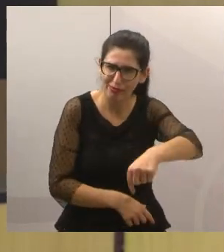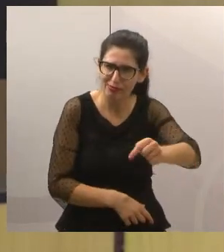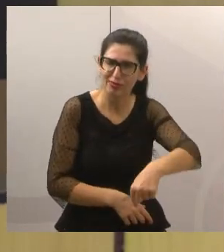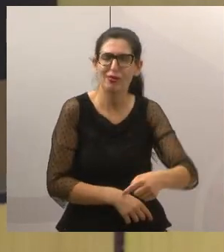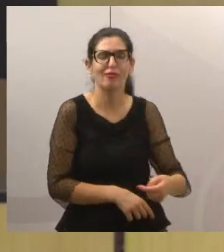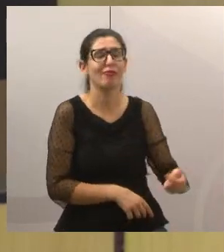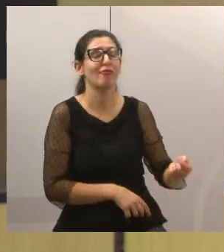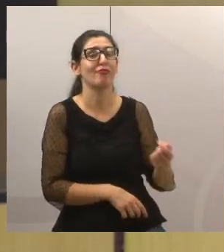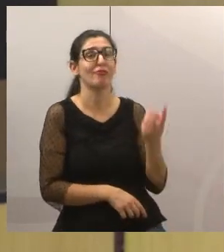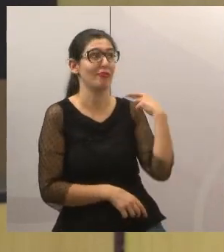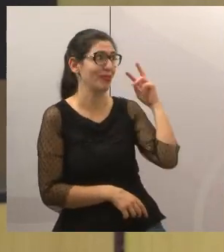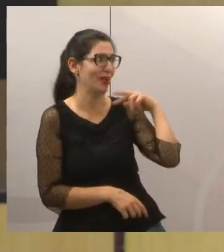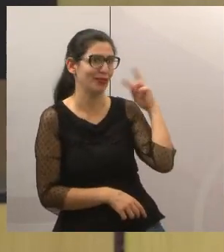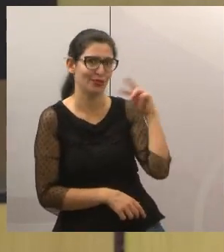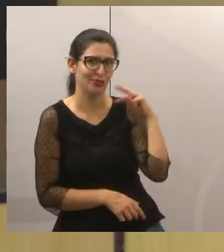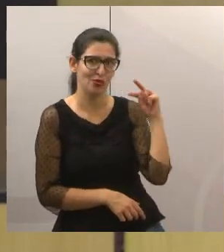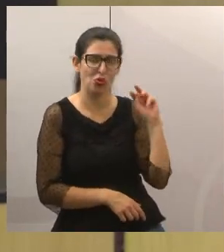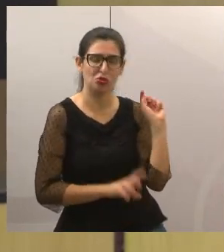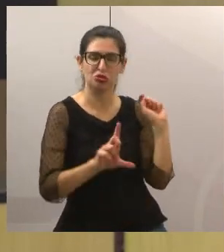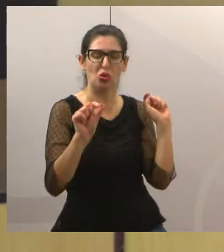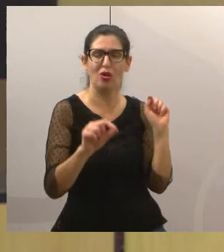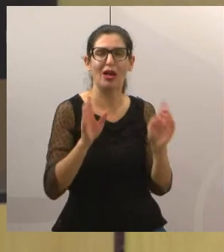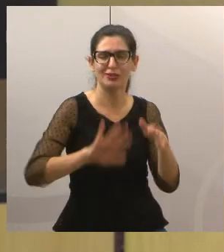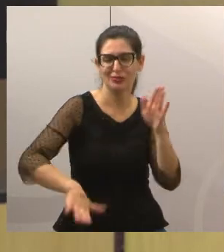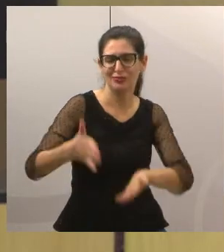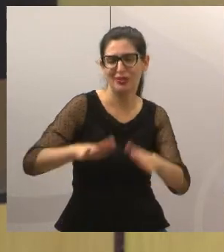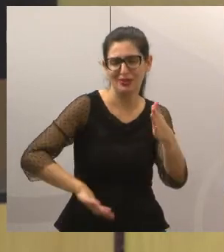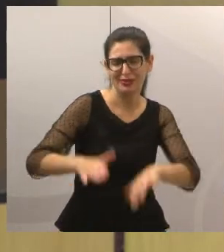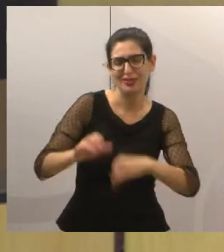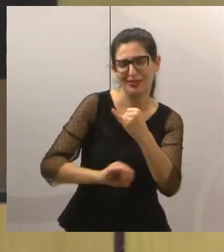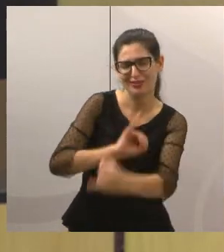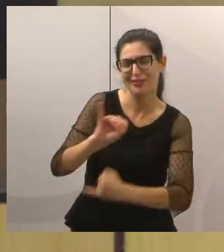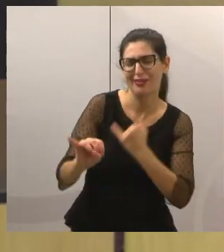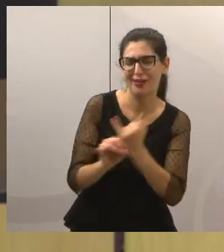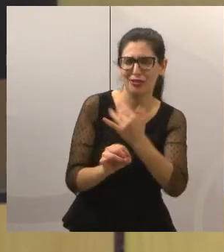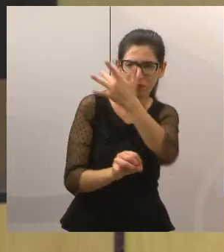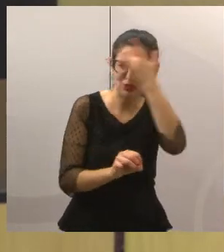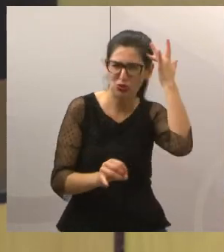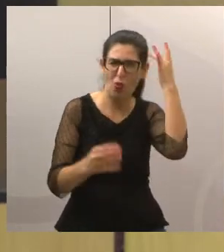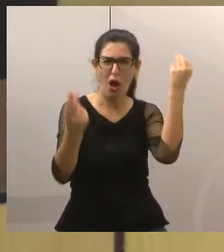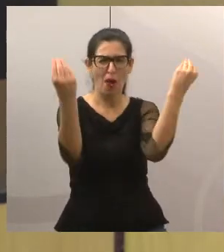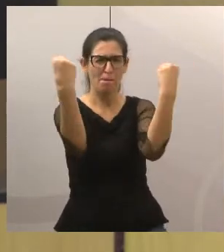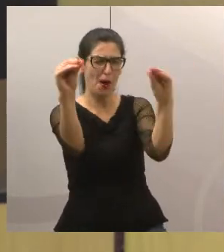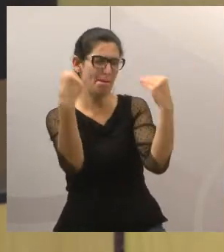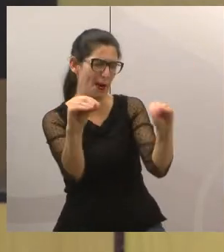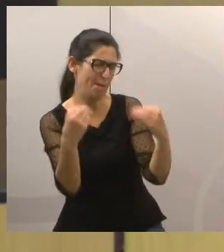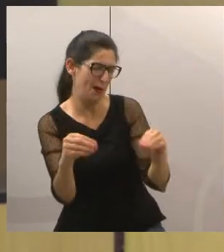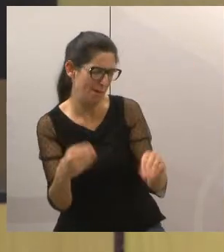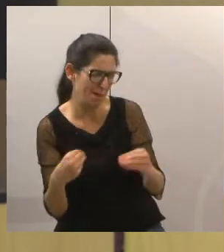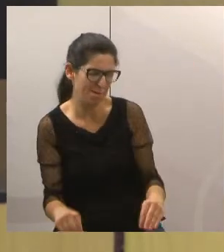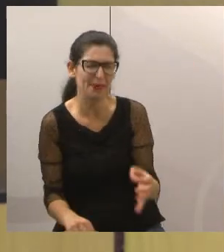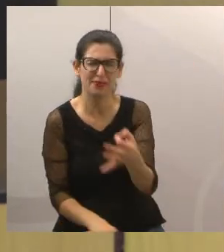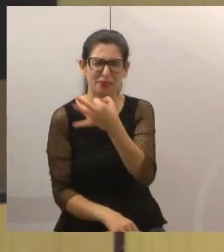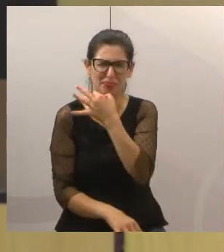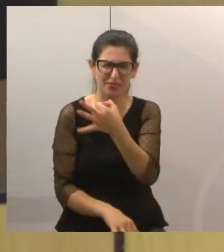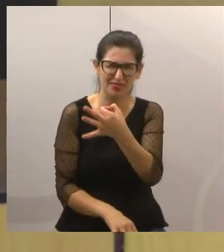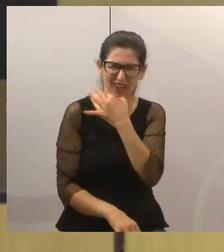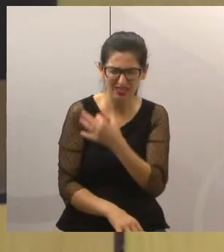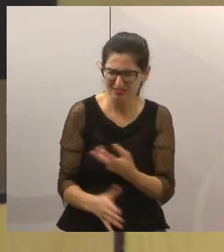escuta algumas coisas na internet, muitas vezes é por falta de uma instrução. Então, aproveitar esse momento que nós estamos falando de